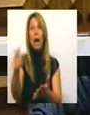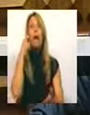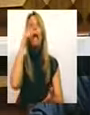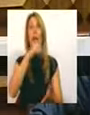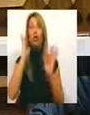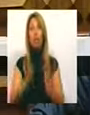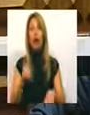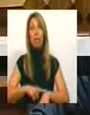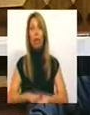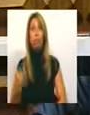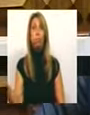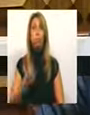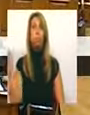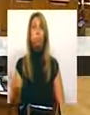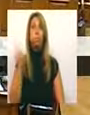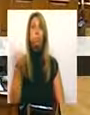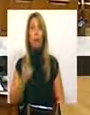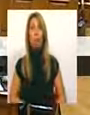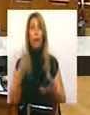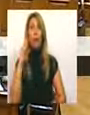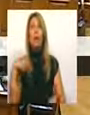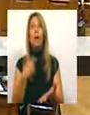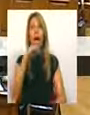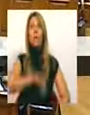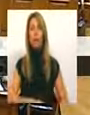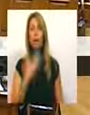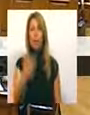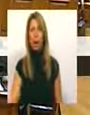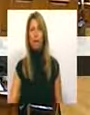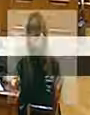mais tempo por receber? Muito obrigada. Para responder, tem a palavra